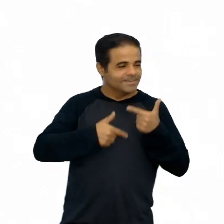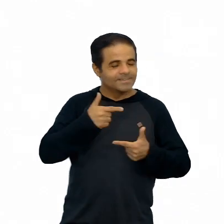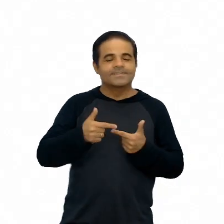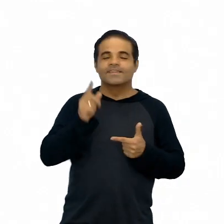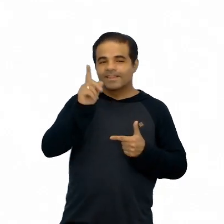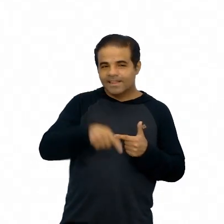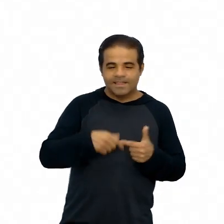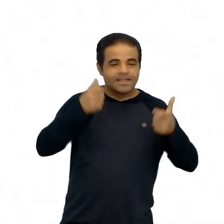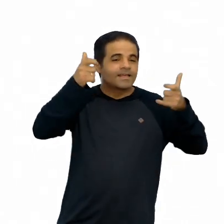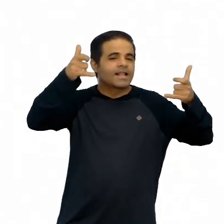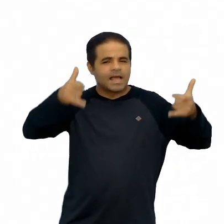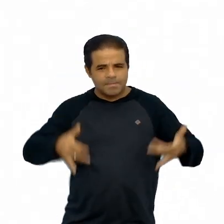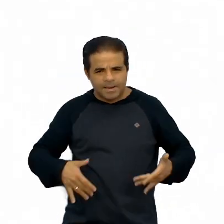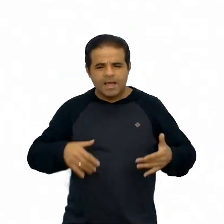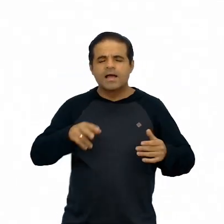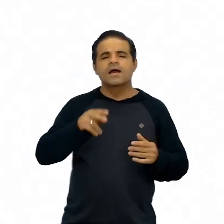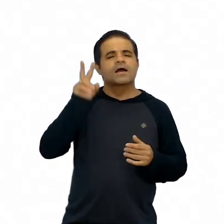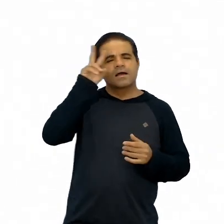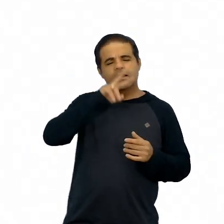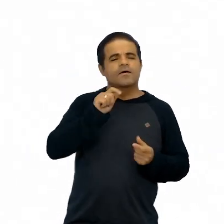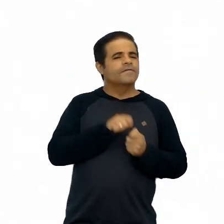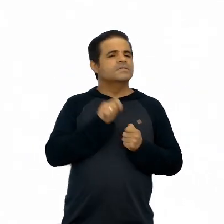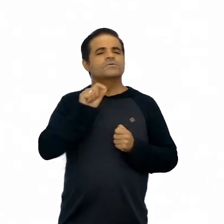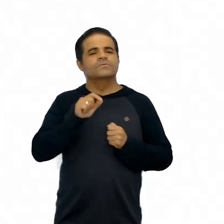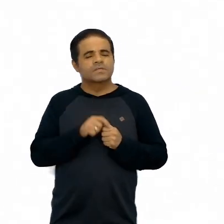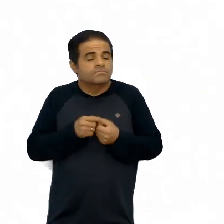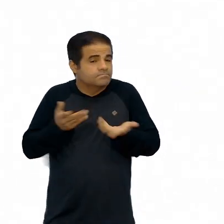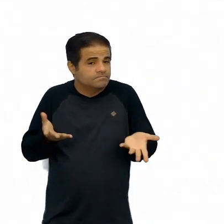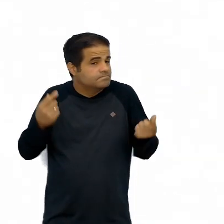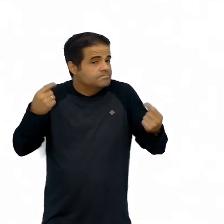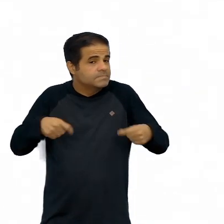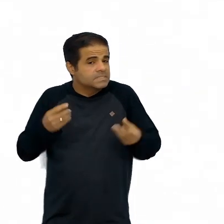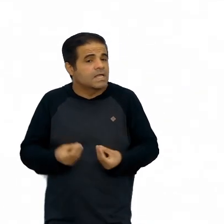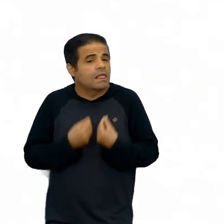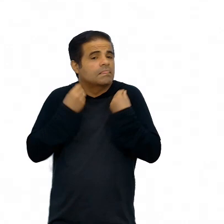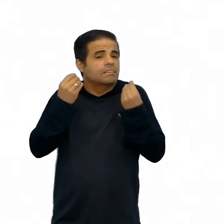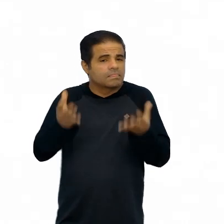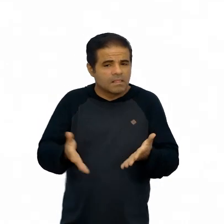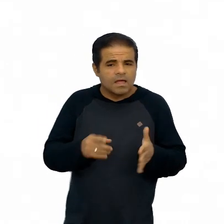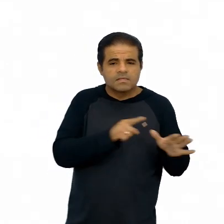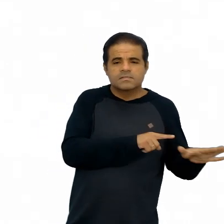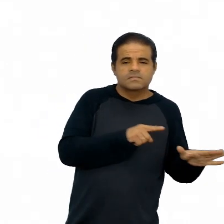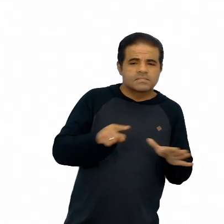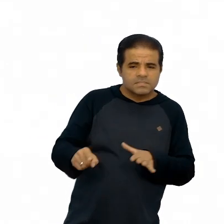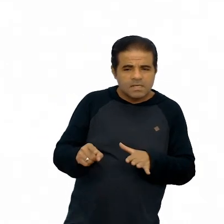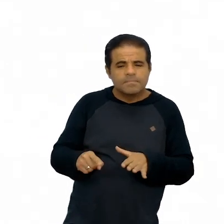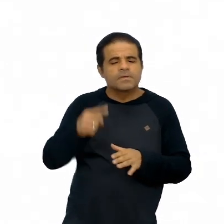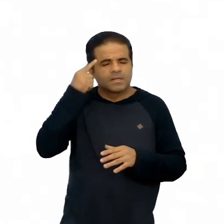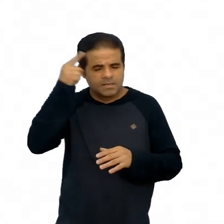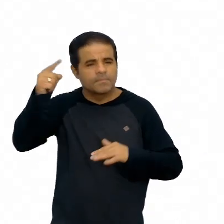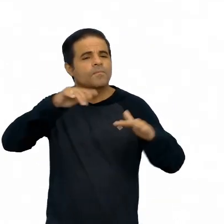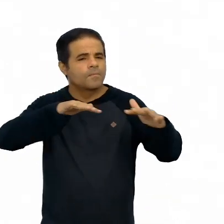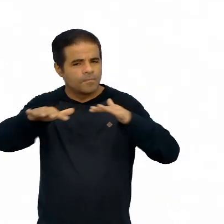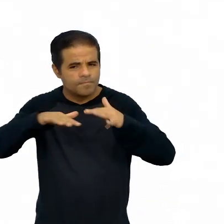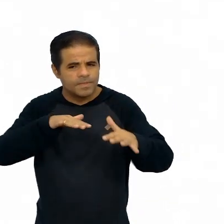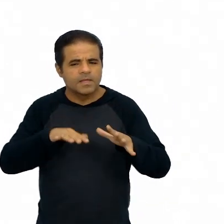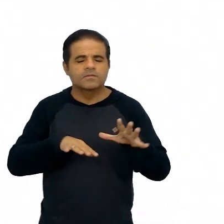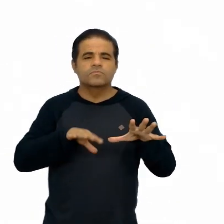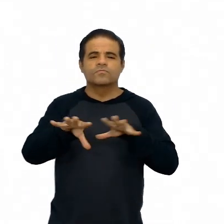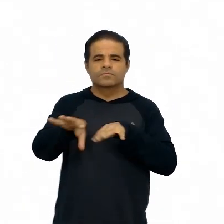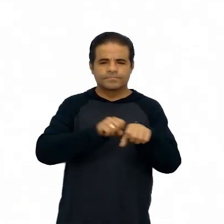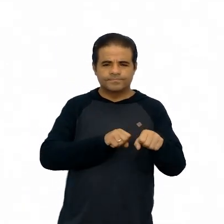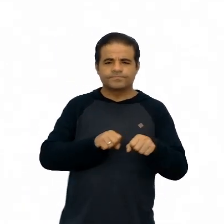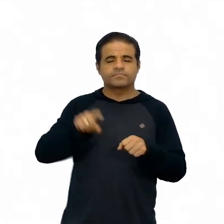Então, só para a gente lembrar. Então, o que a gente vai ter que fazer? Então, o que nós vamos dar nessa semana? Então, lembrar o nosso movimento